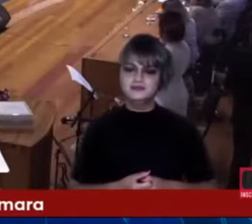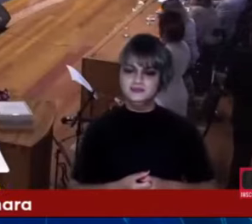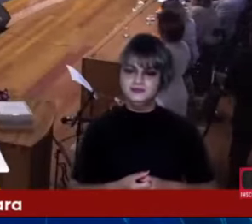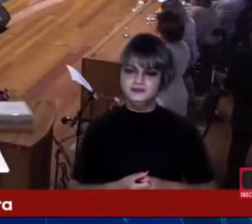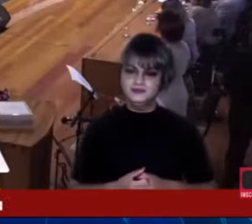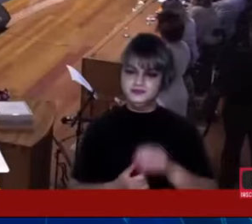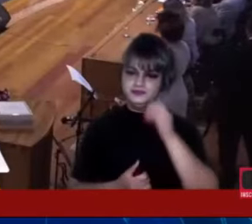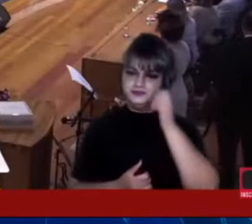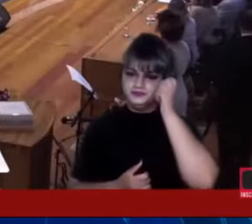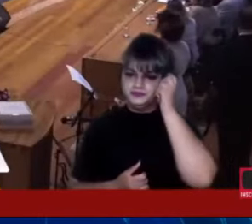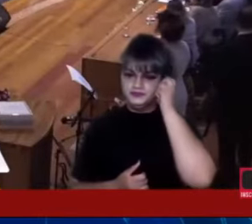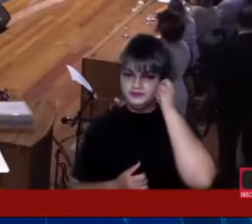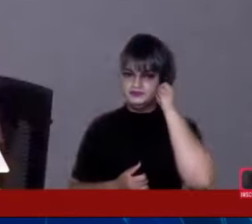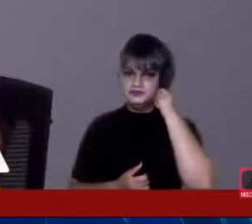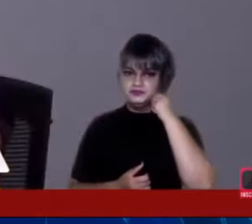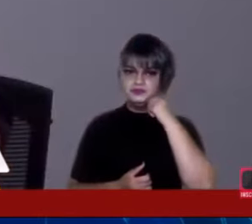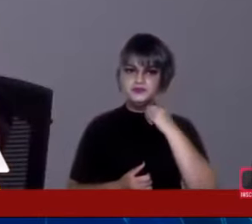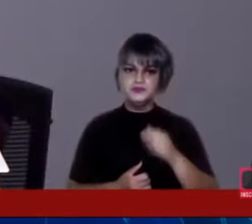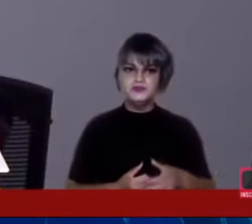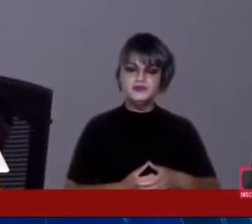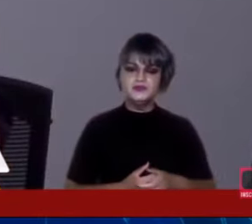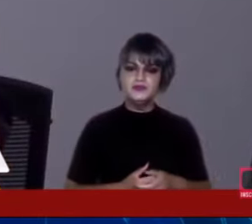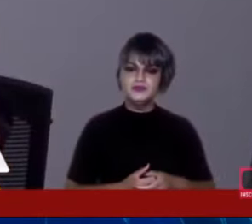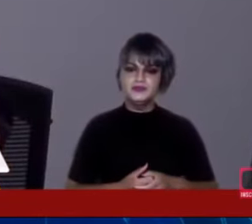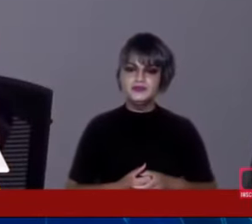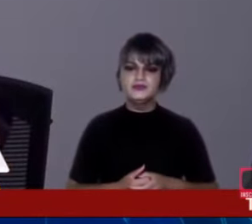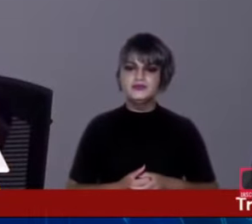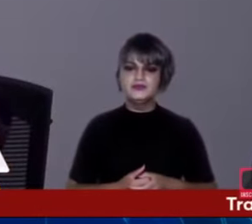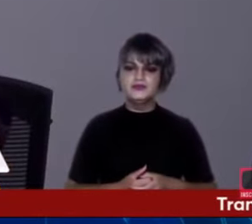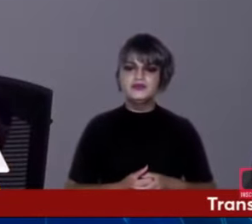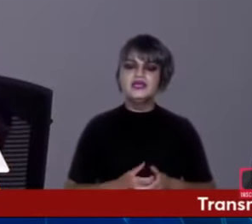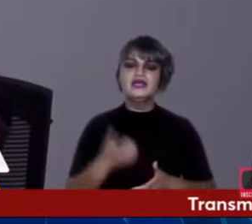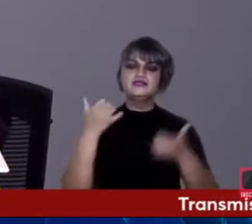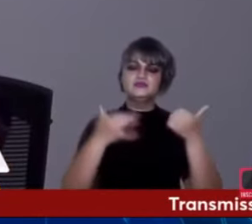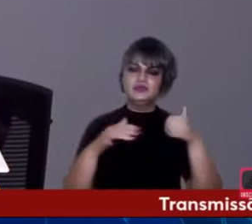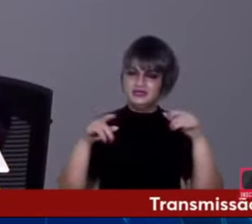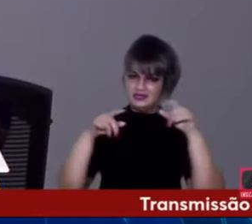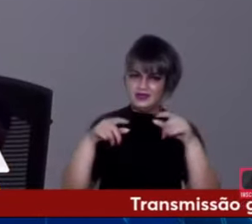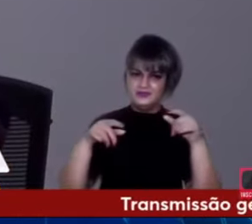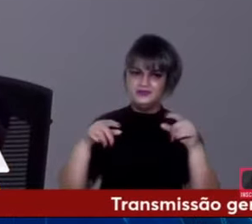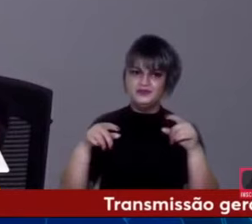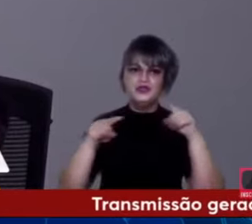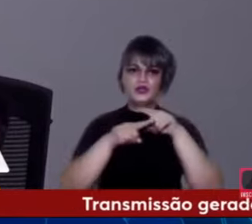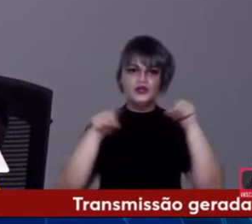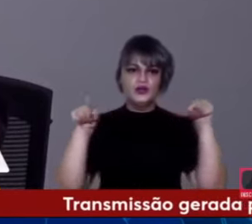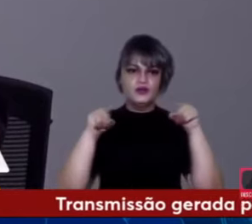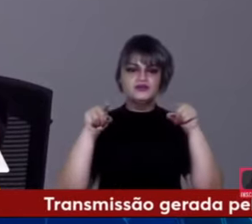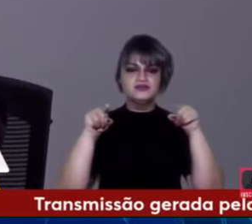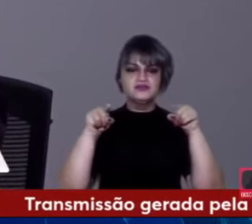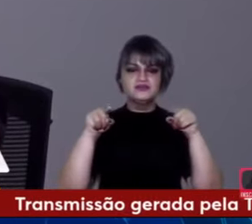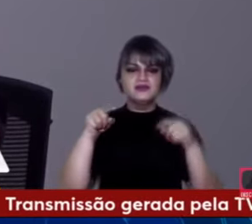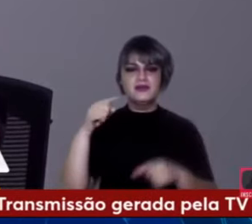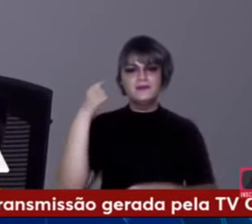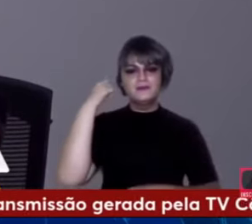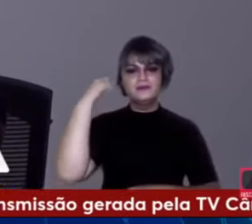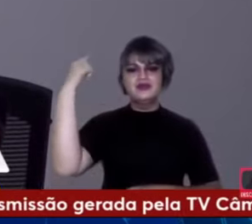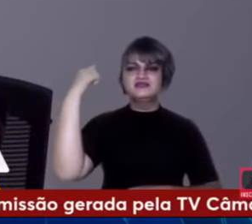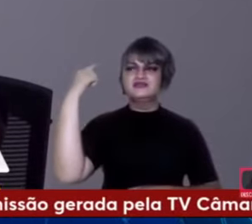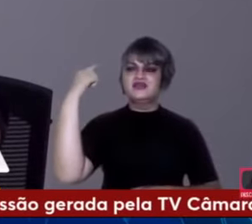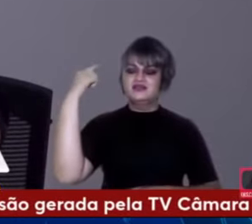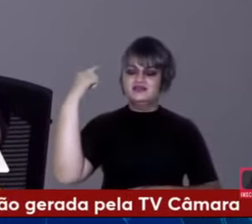Eu quero dizer que nós achávamos que tínhamos ganho uma